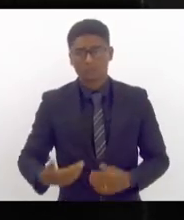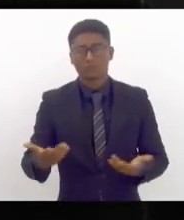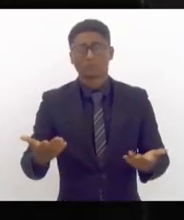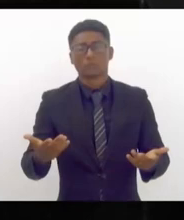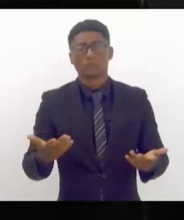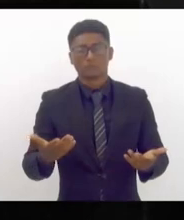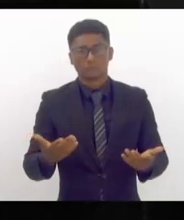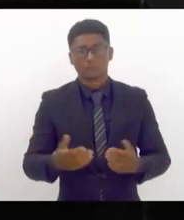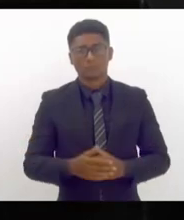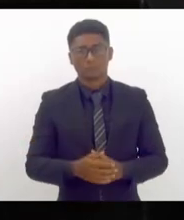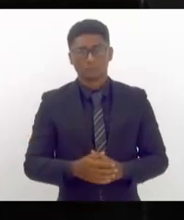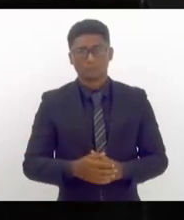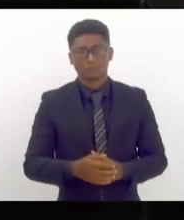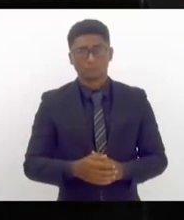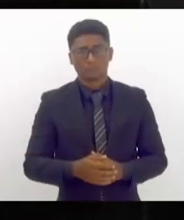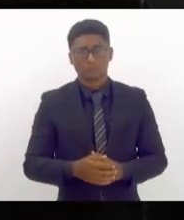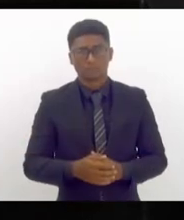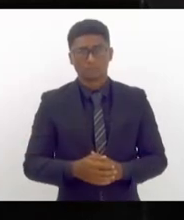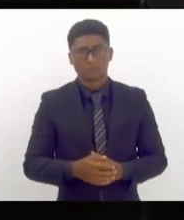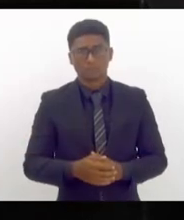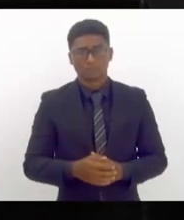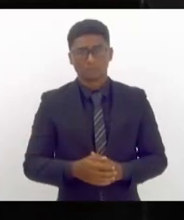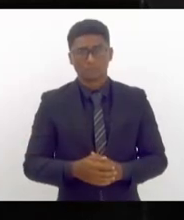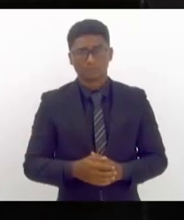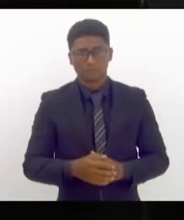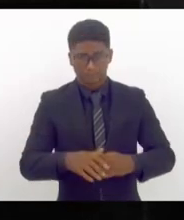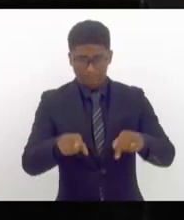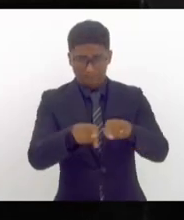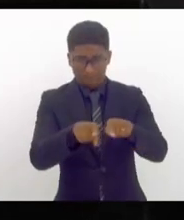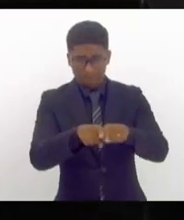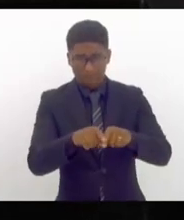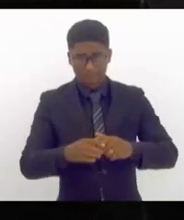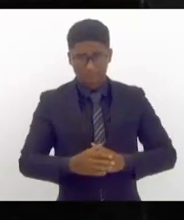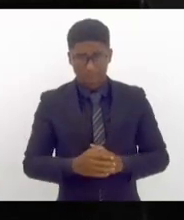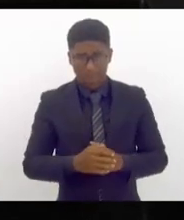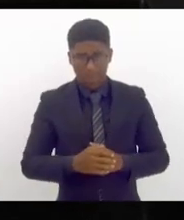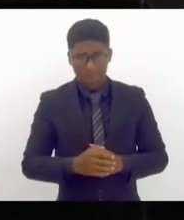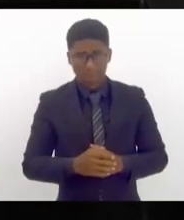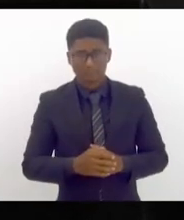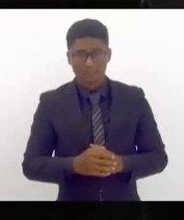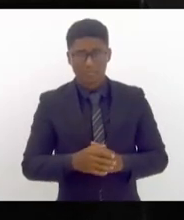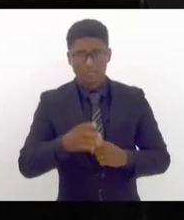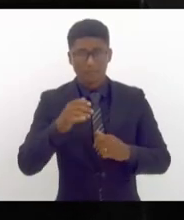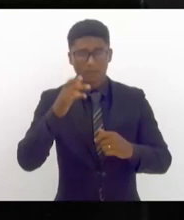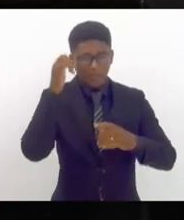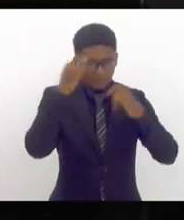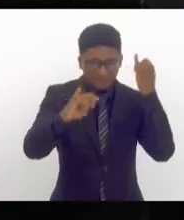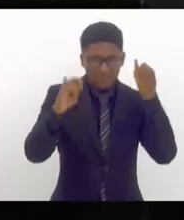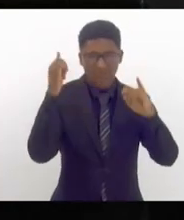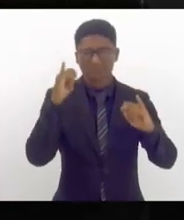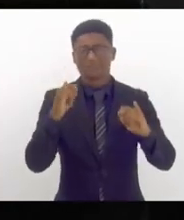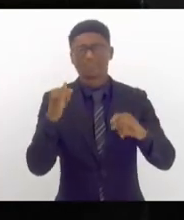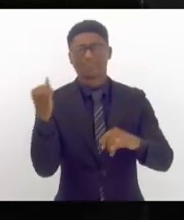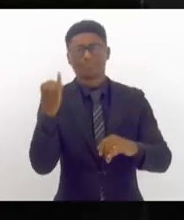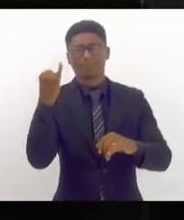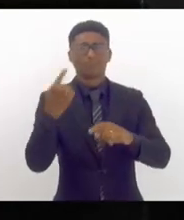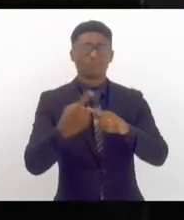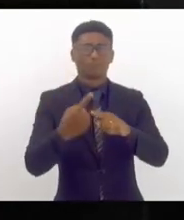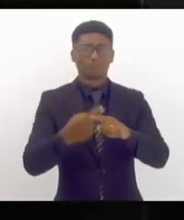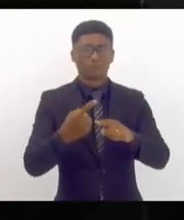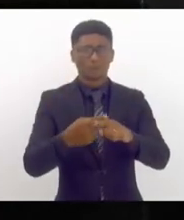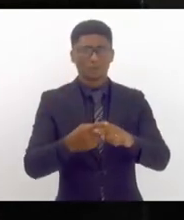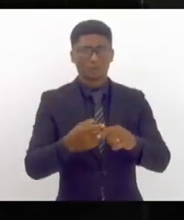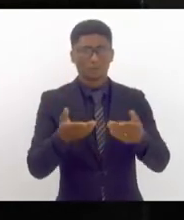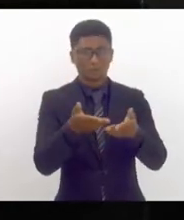trazer, evidentemente, a priorização da prevenção, porque depois que as famílias e